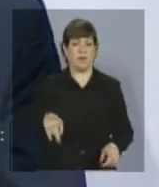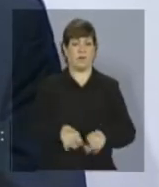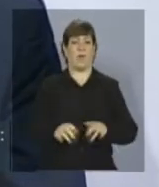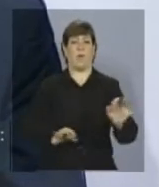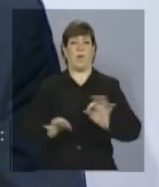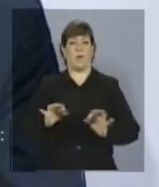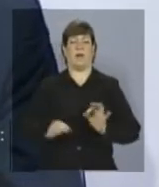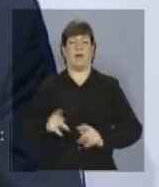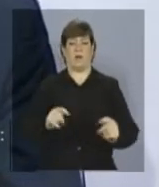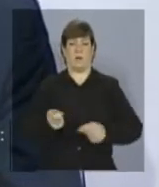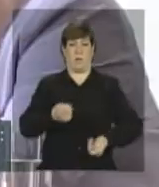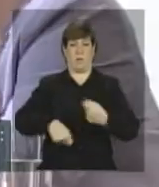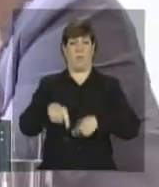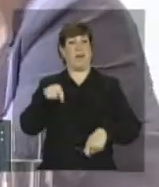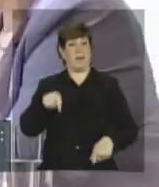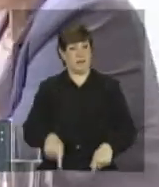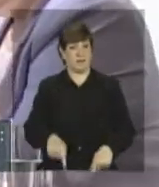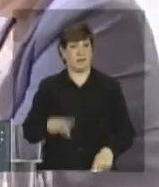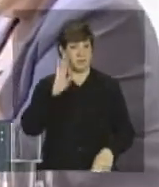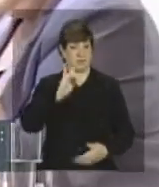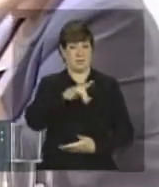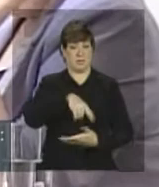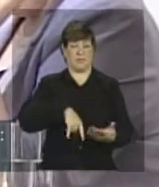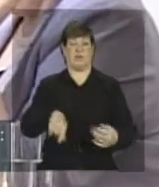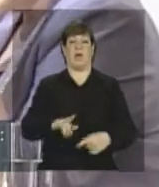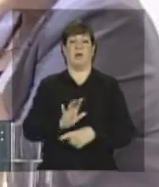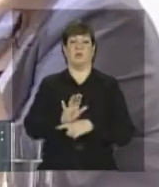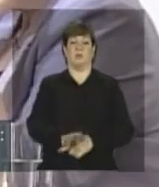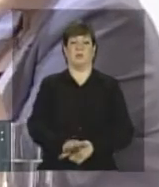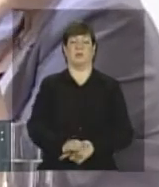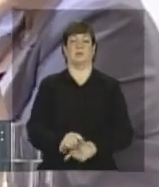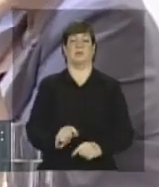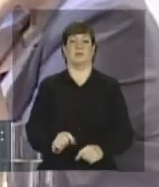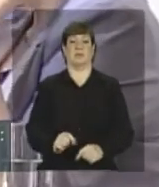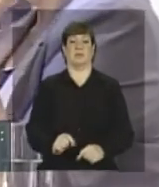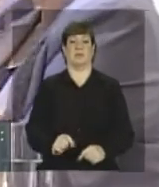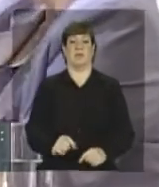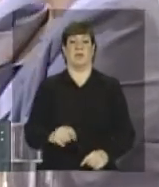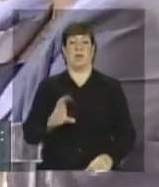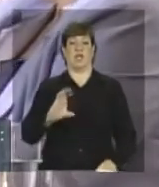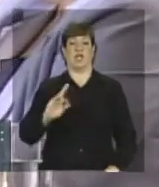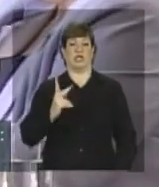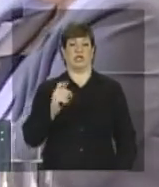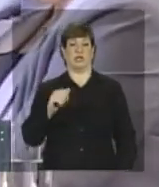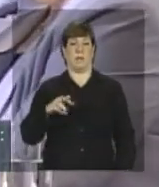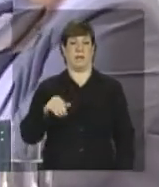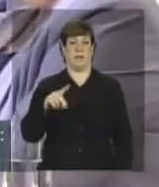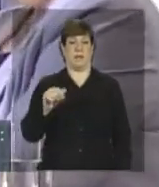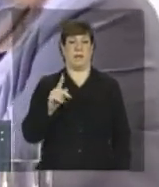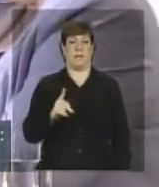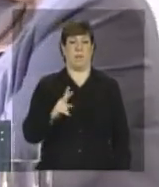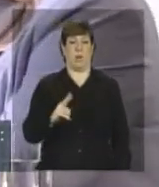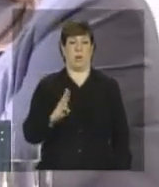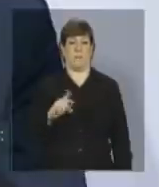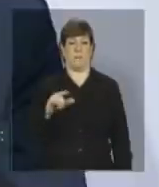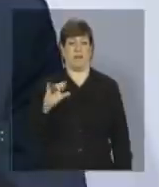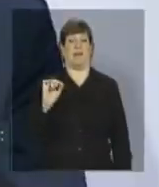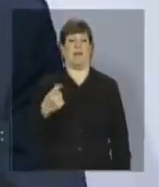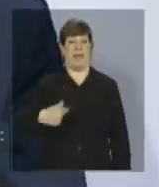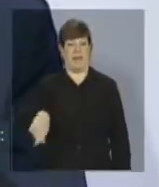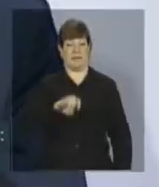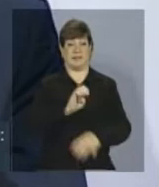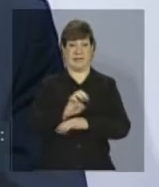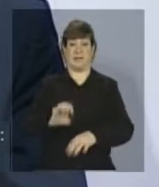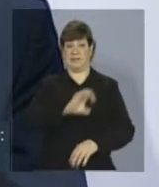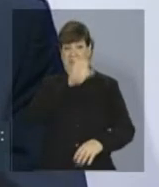é fundamental. E esse instrumento, que resulta de uma chamada pública, em que esses estados